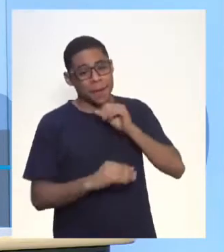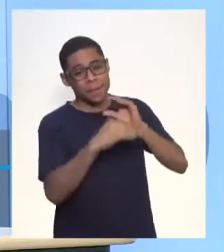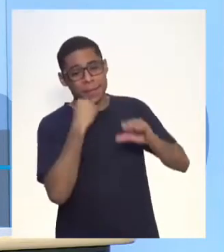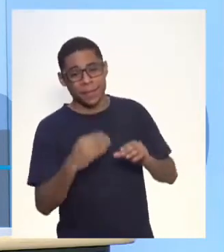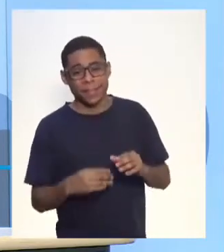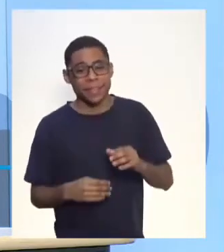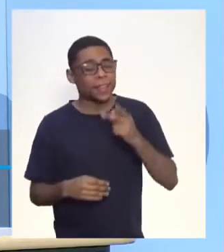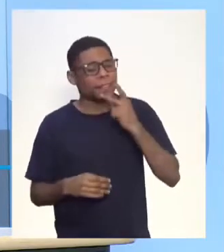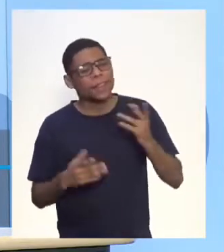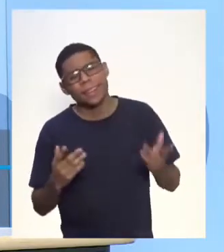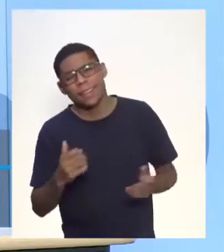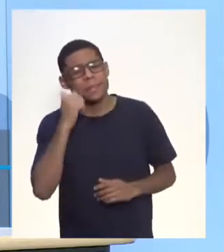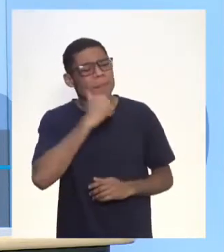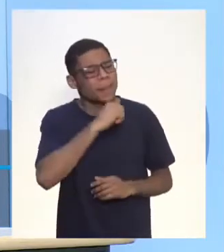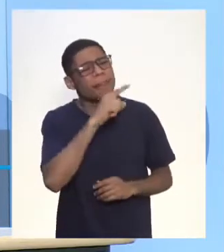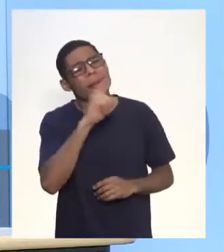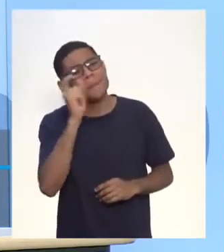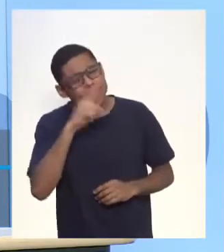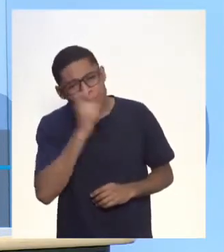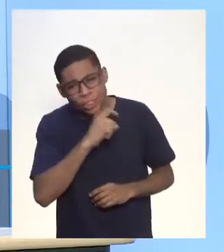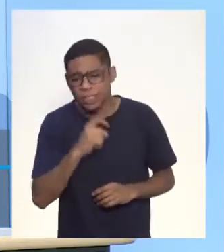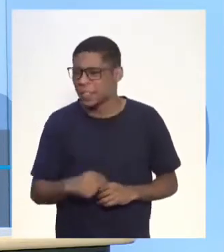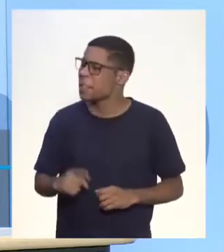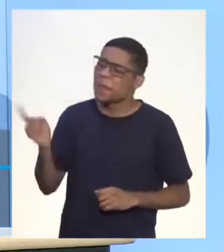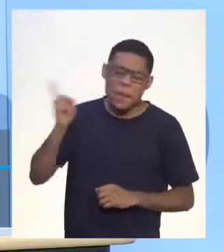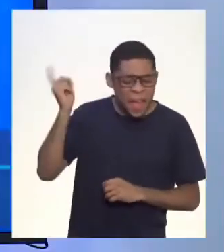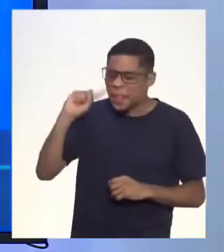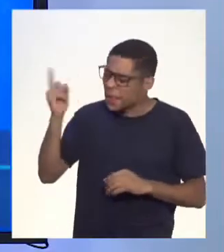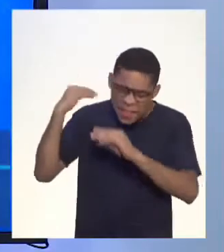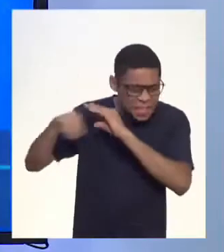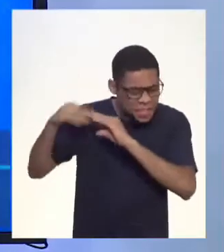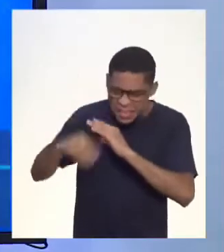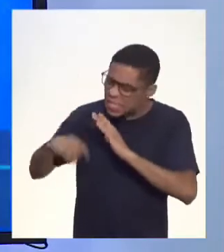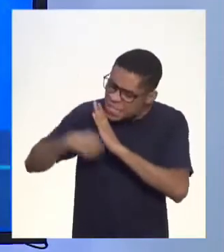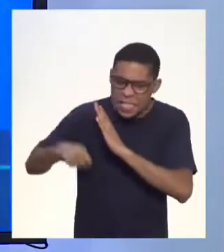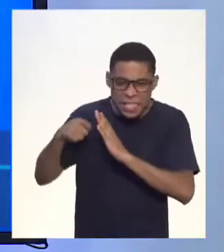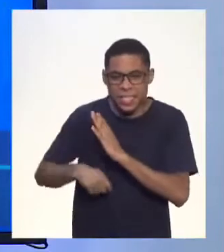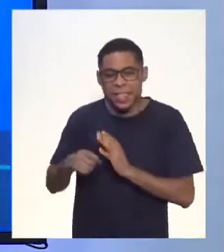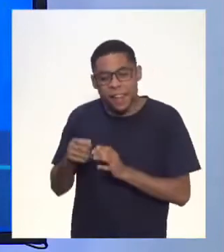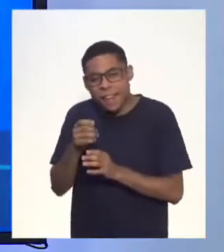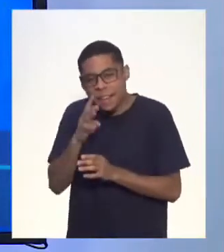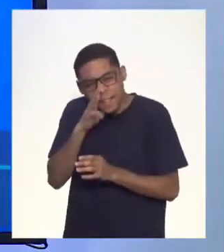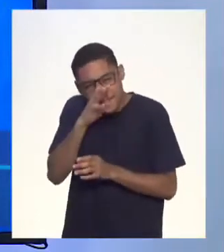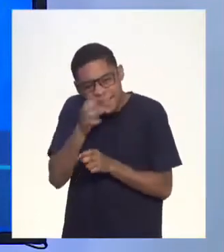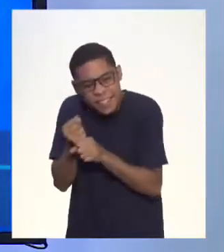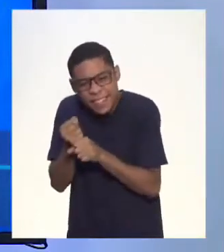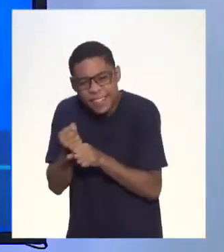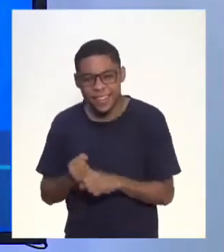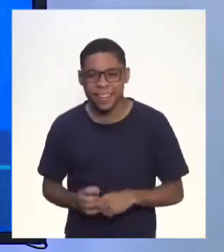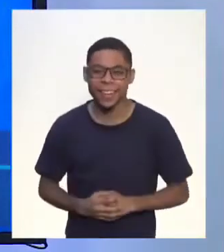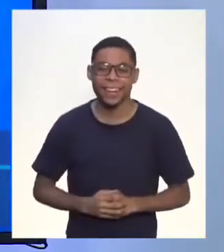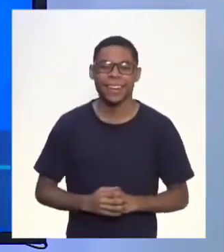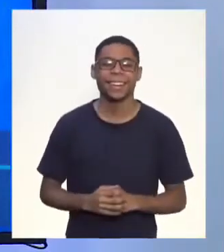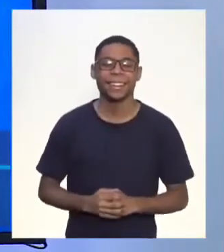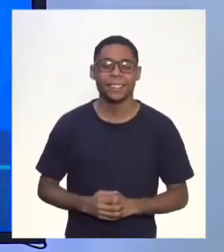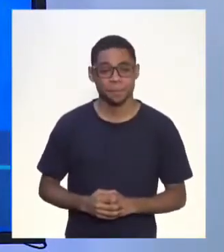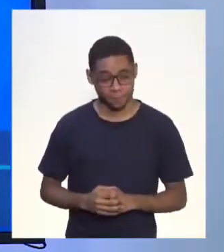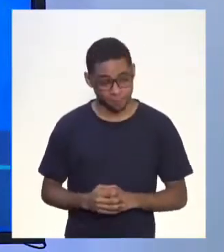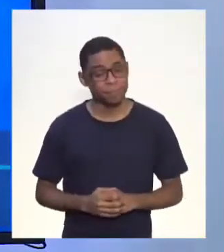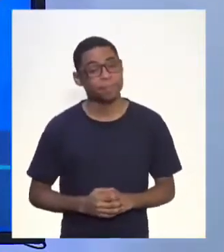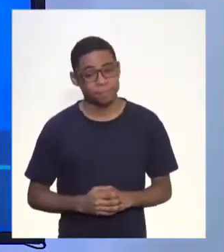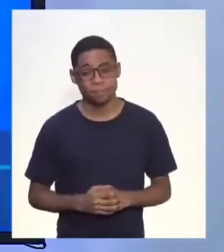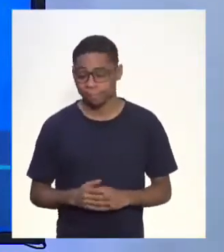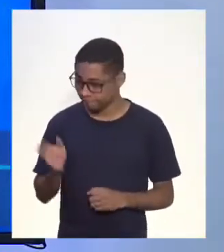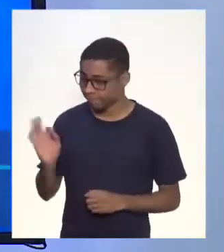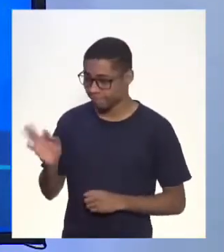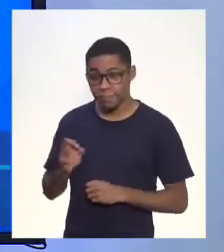isso aí é mentira. Sempre falar essas coisas para ela. E é isso que nós iremos fazer agora, descobrir se uma informação ela é fake ou